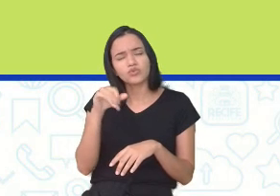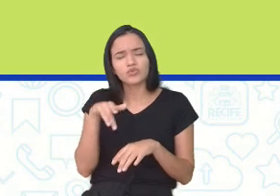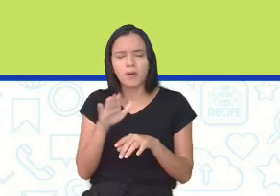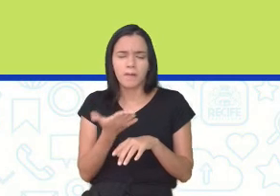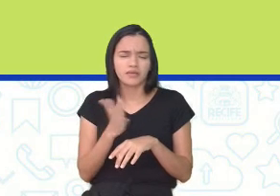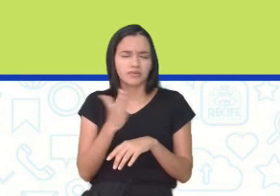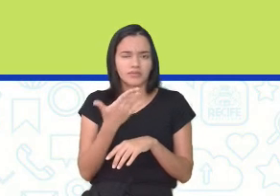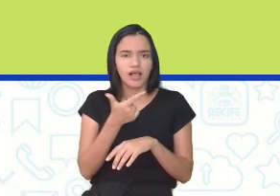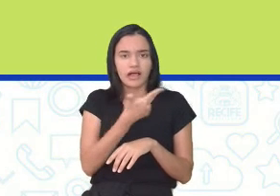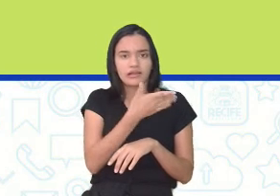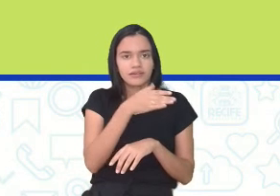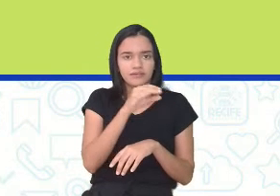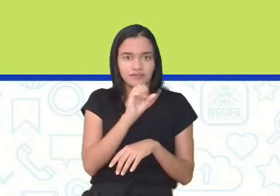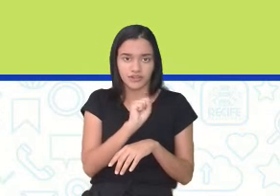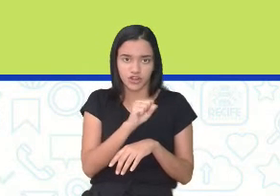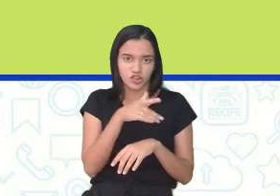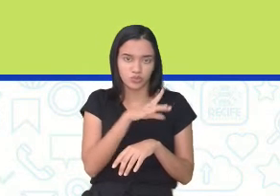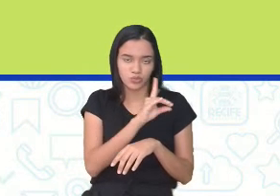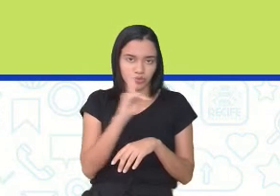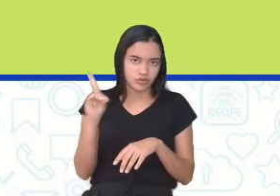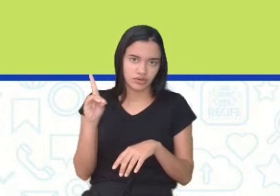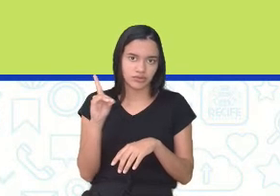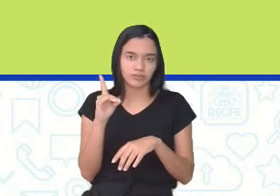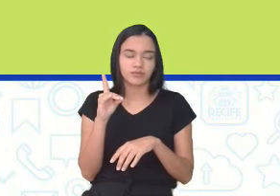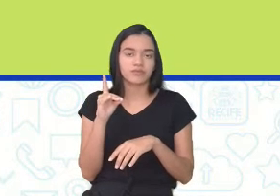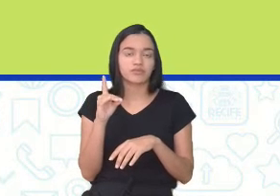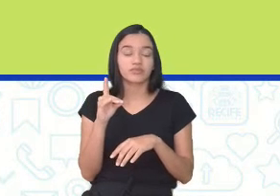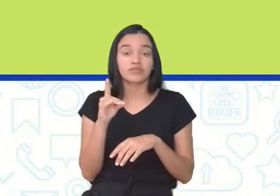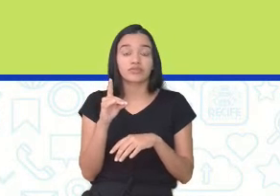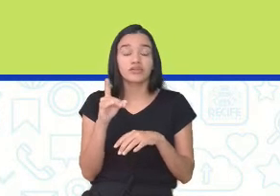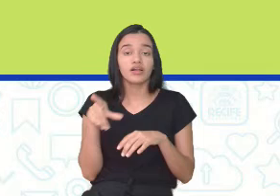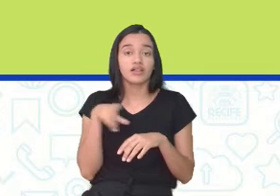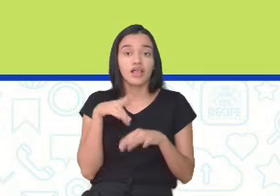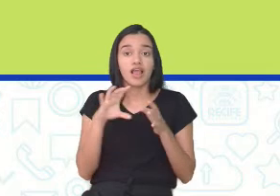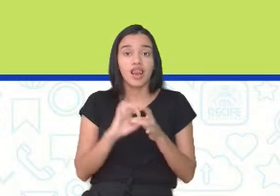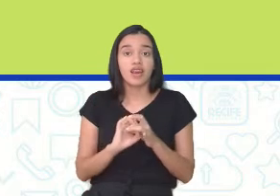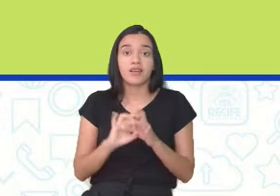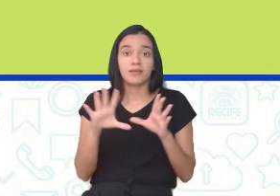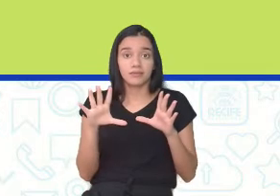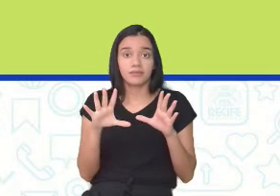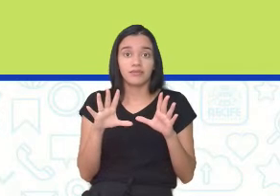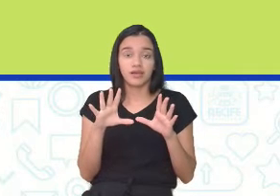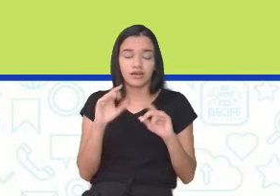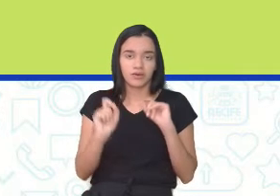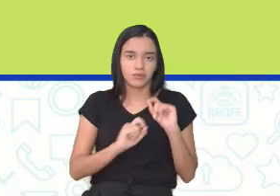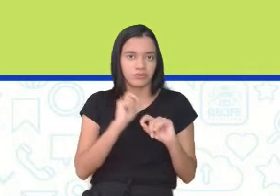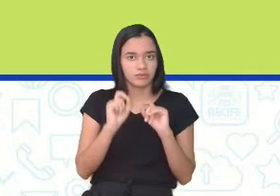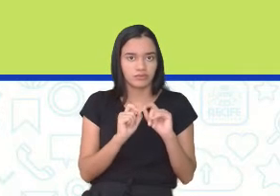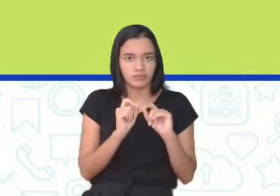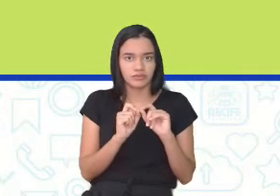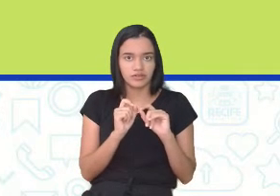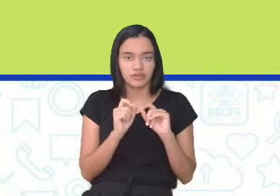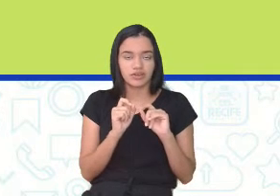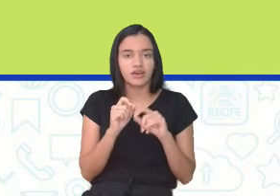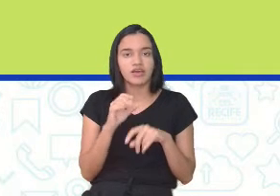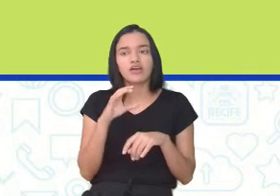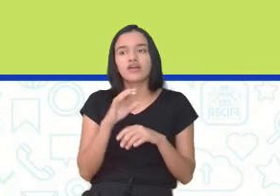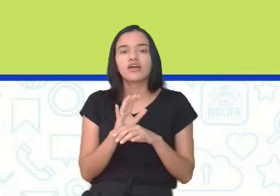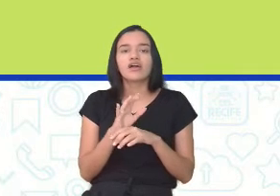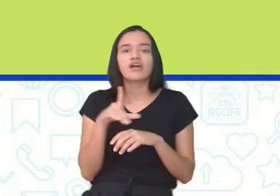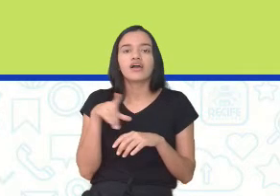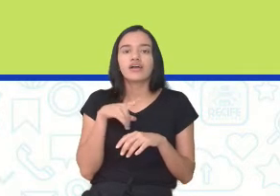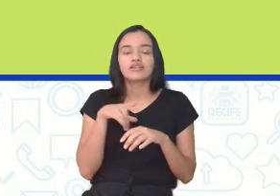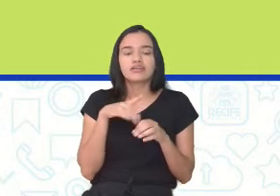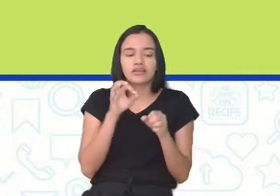aproximadamente a cada 28 dias, elas liberam um ou mais de um ovócito que vai percorrer as